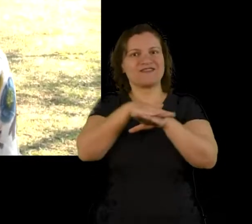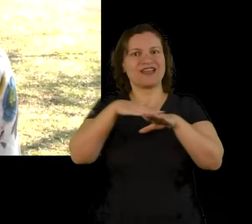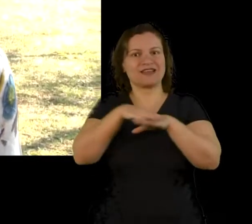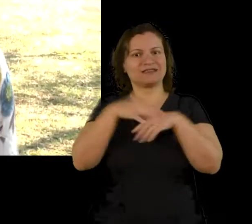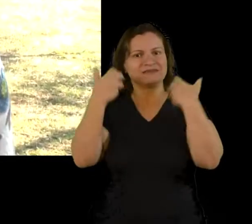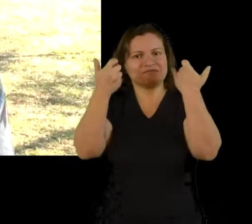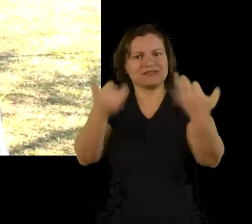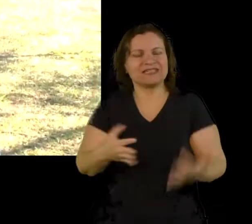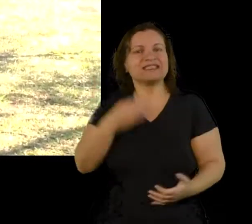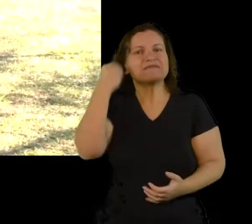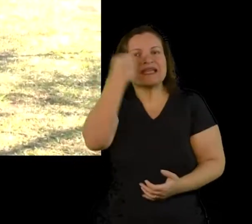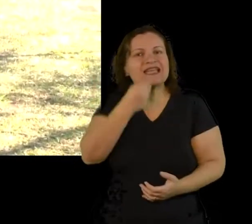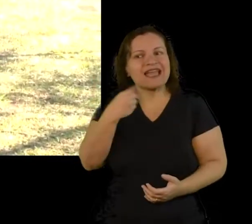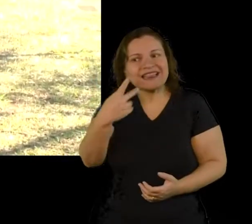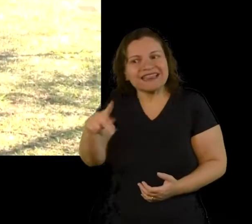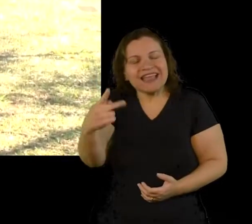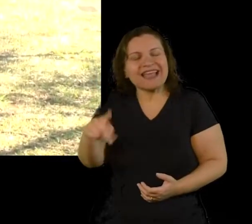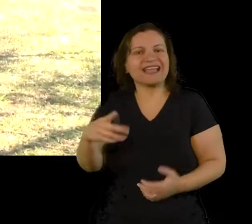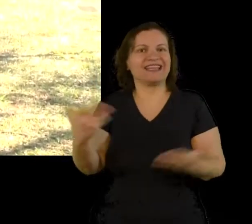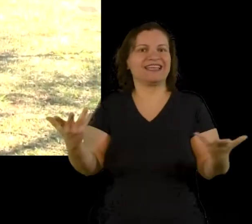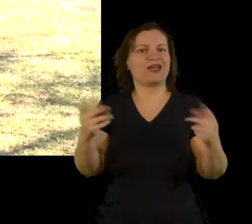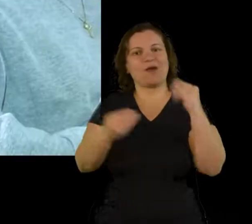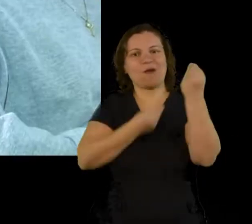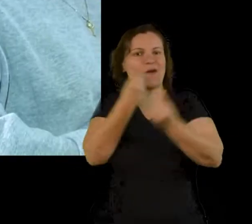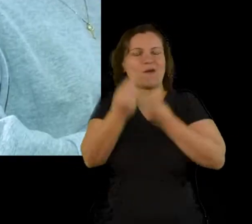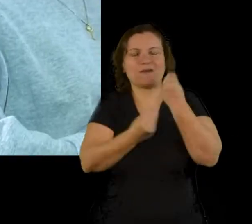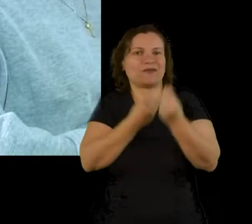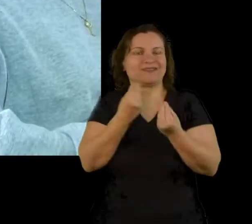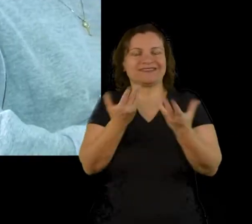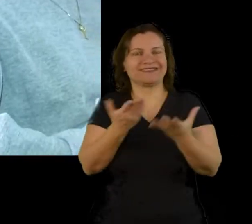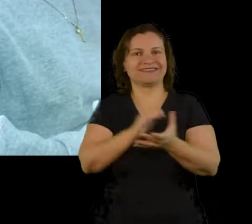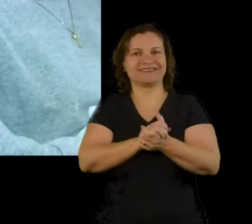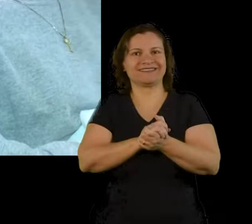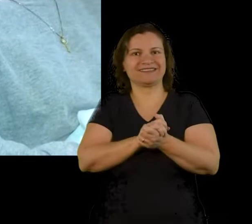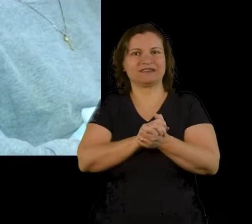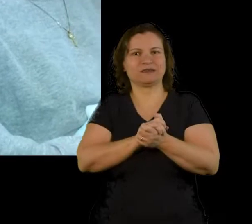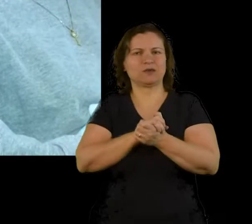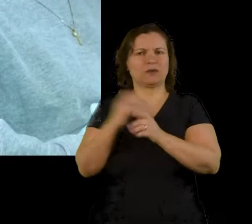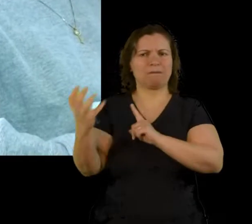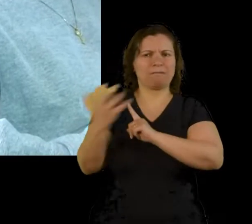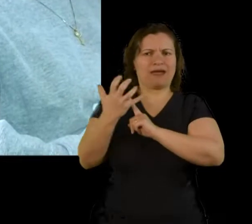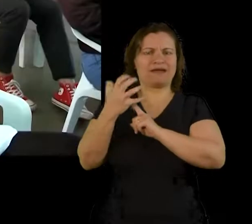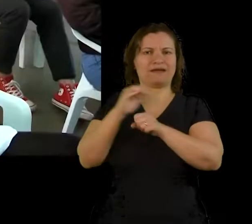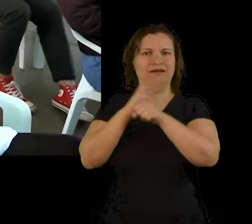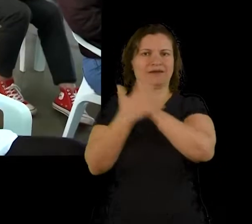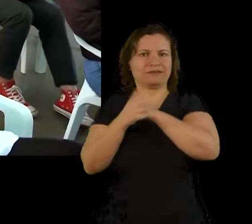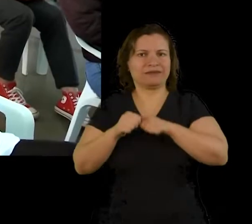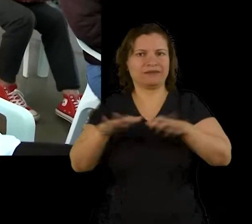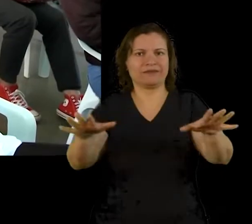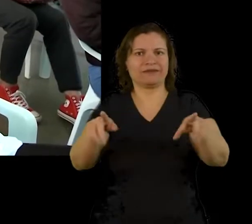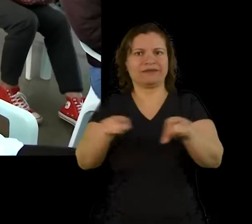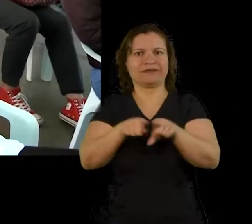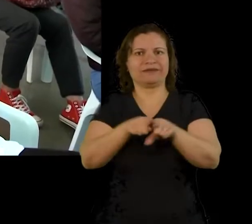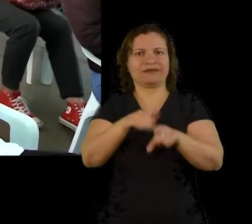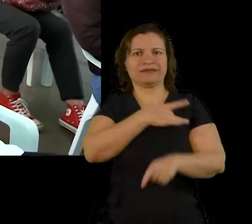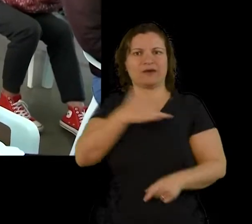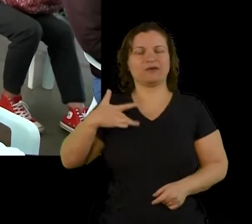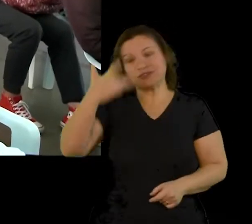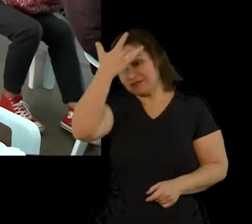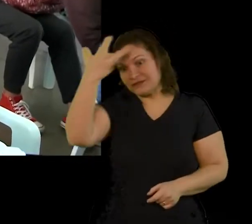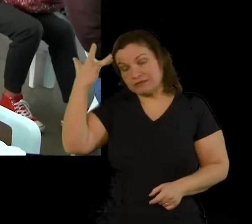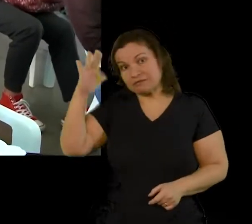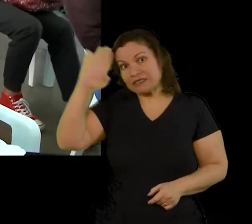sua experiência em relação ao impacto na pandemia, saúde mental,